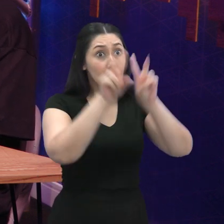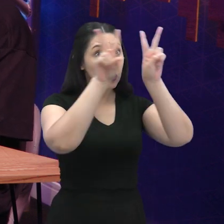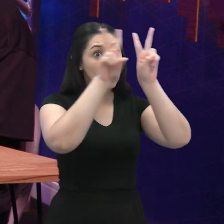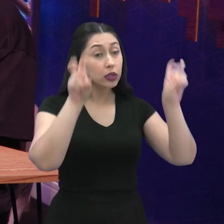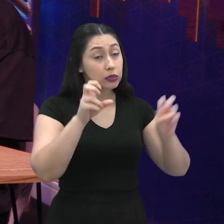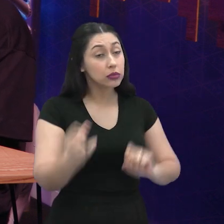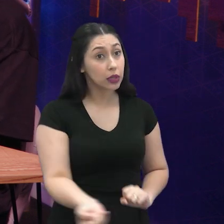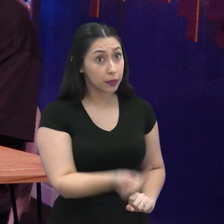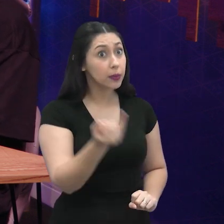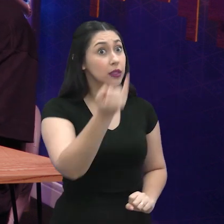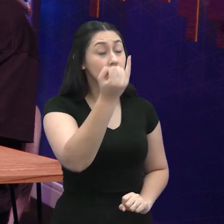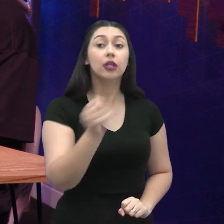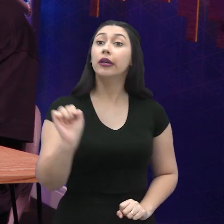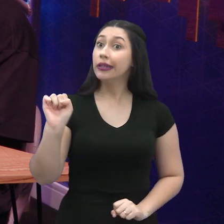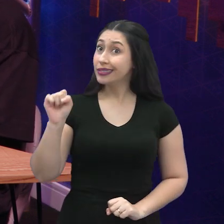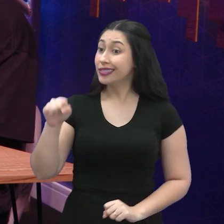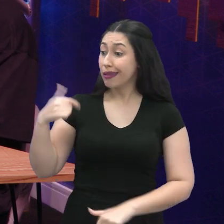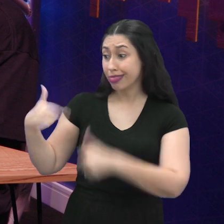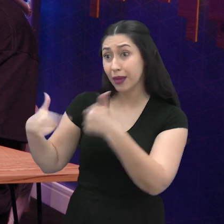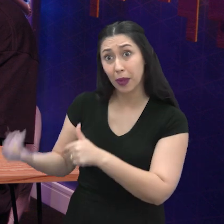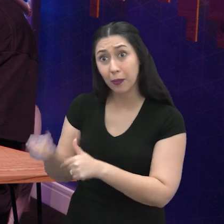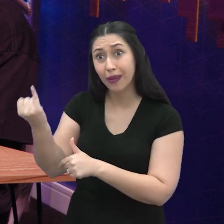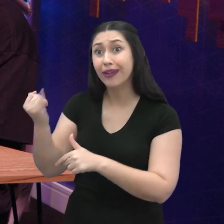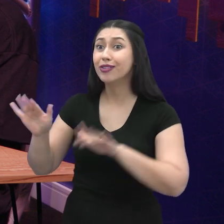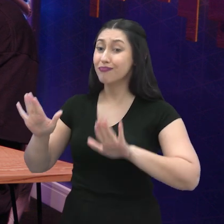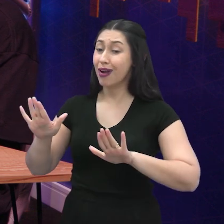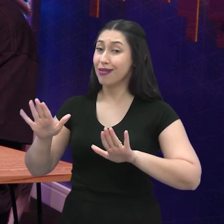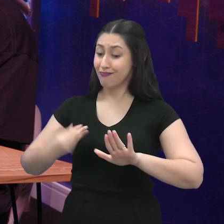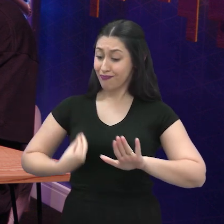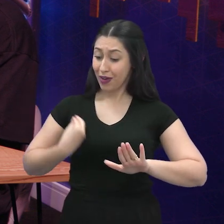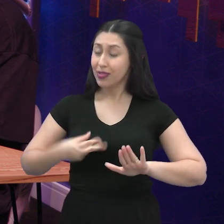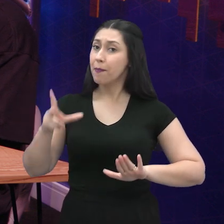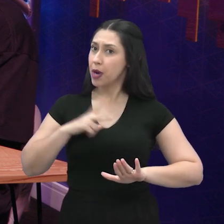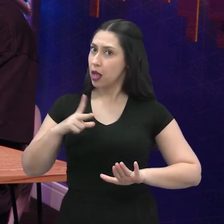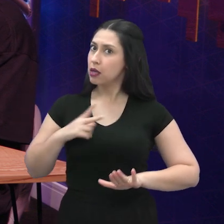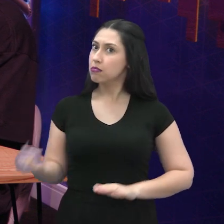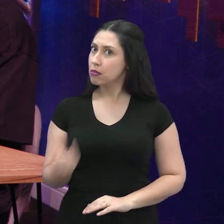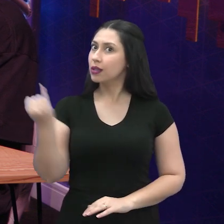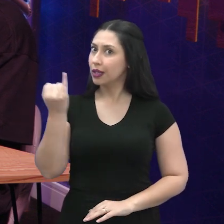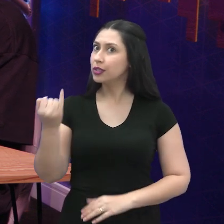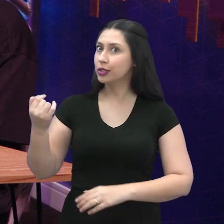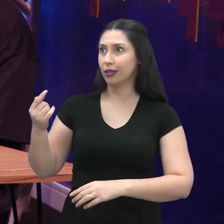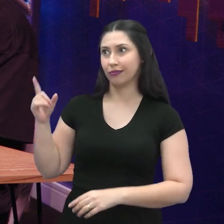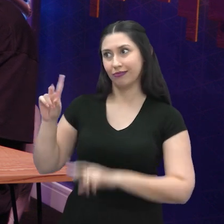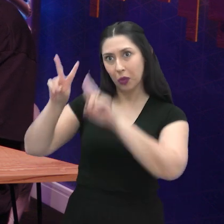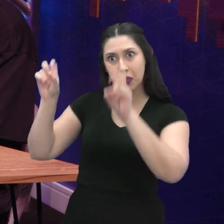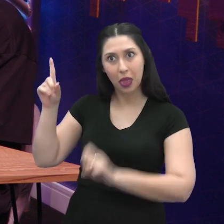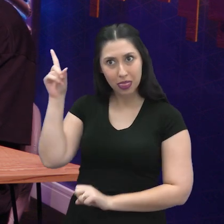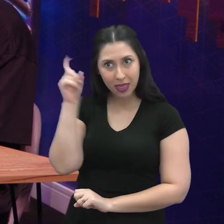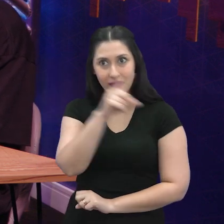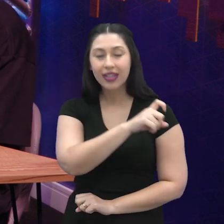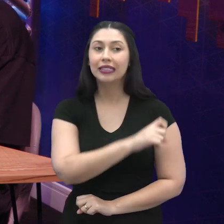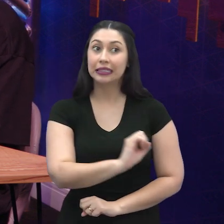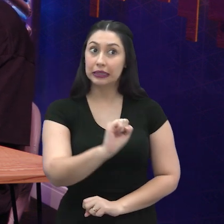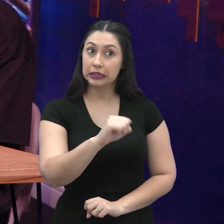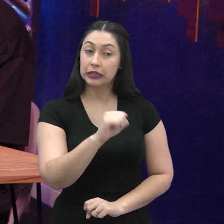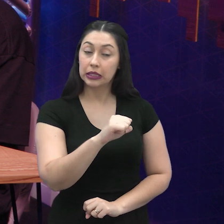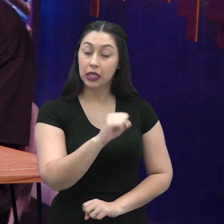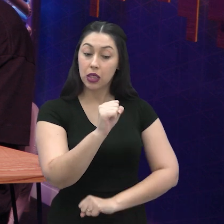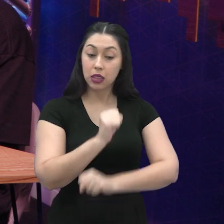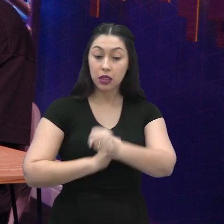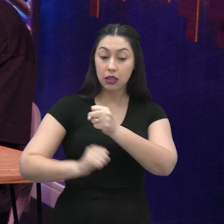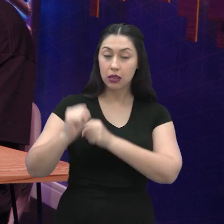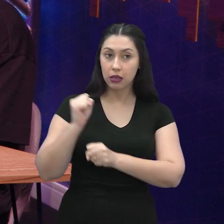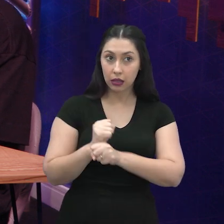que a gente vai falar hoje, né, Vitor? Vida além do trabalho. Exatamente. Tá polêmico, né? Exatamente. Ano passado a